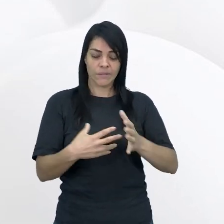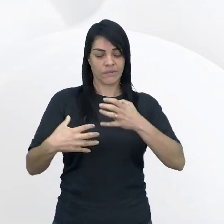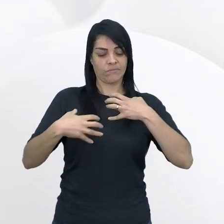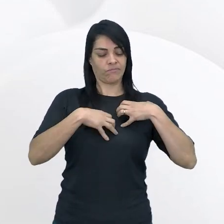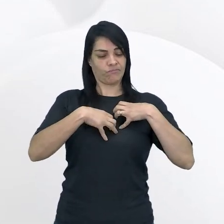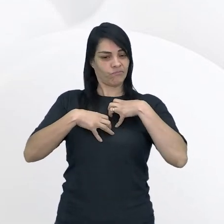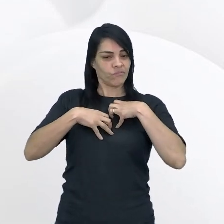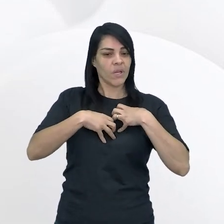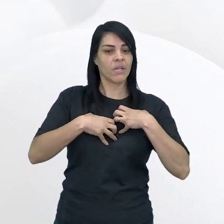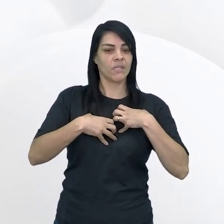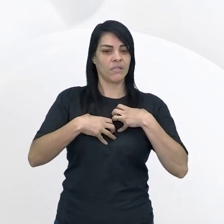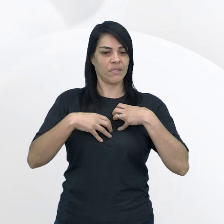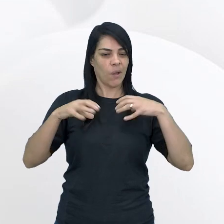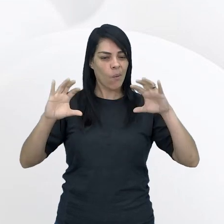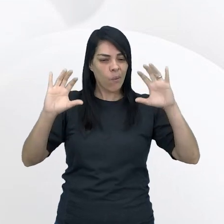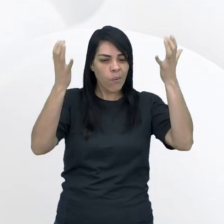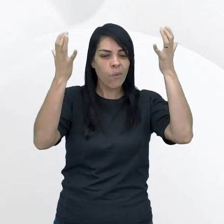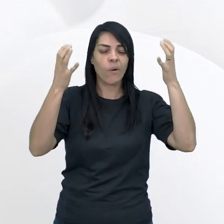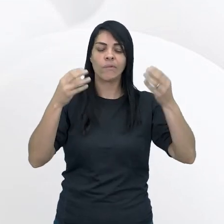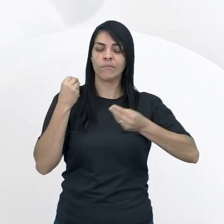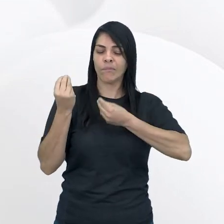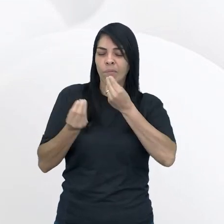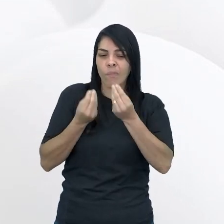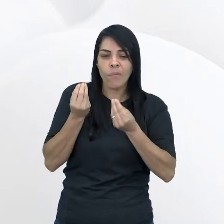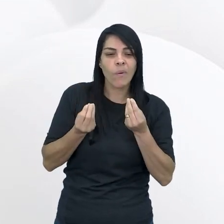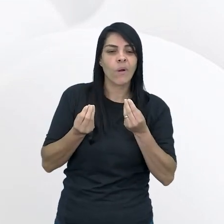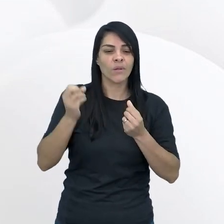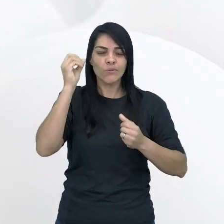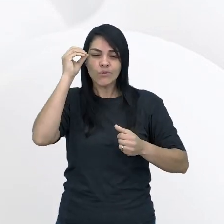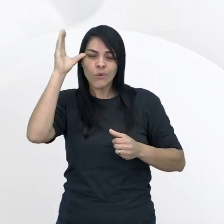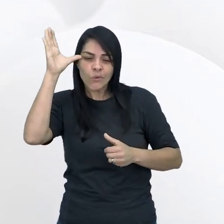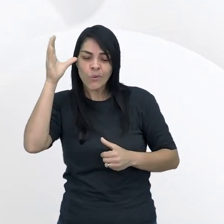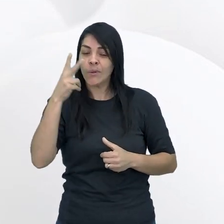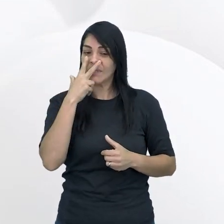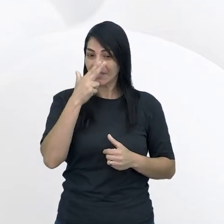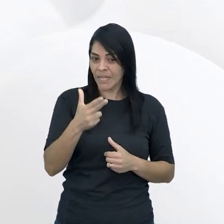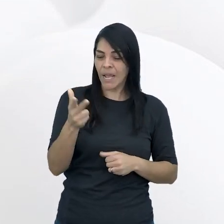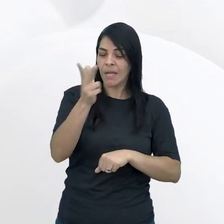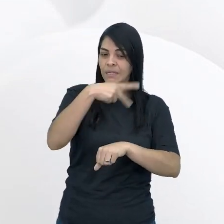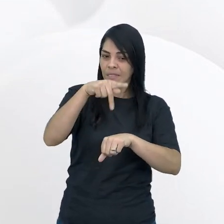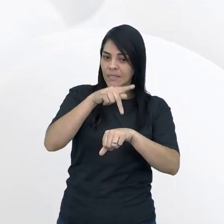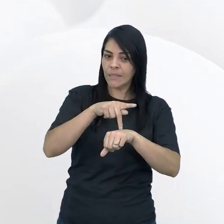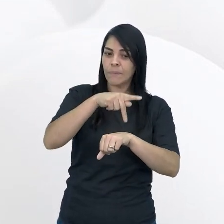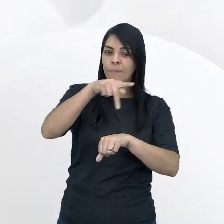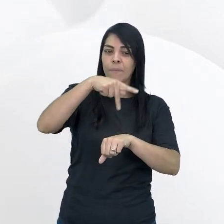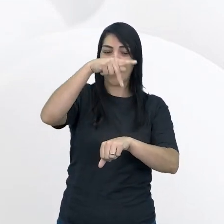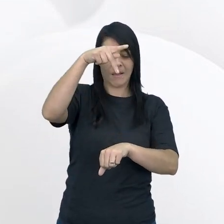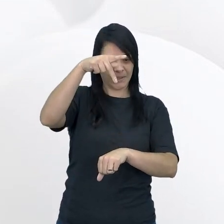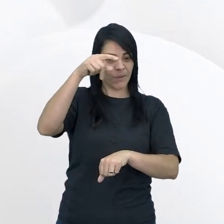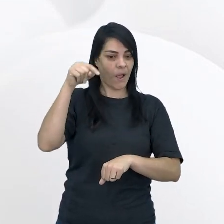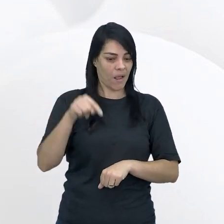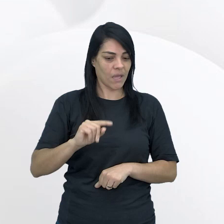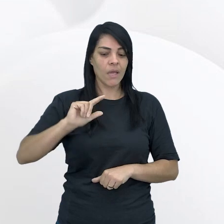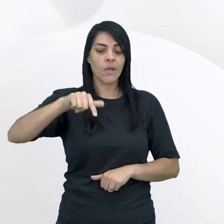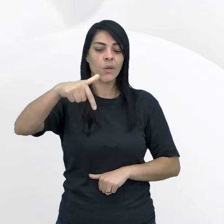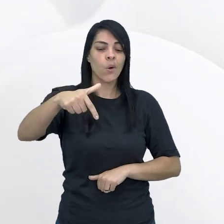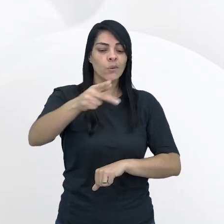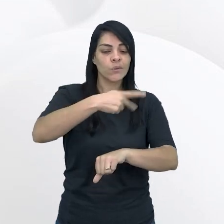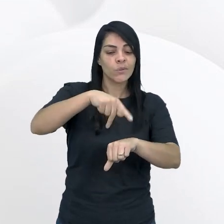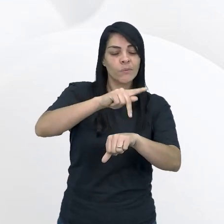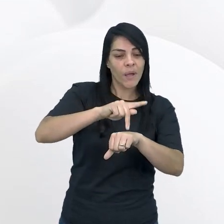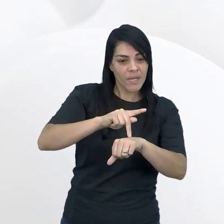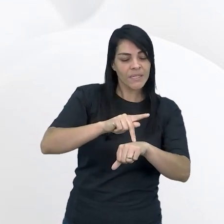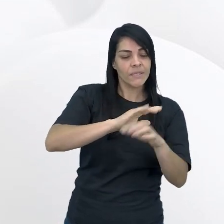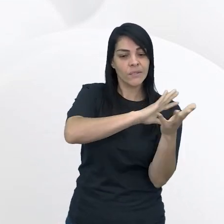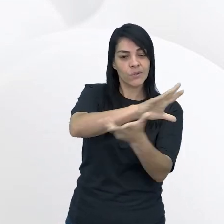de comemoração, de celebração ou de cultura de Páscoa aqui em outros países do